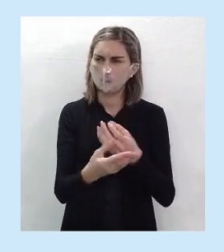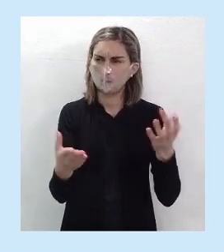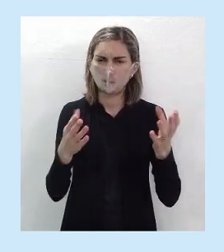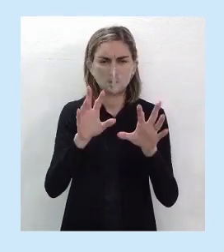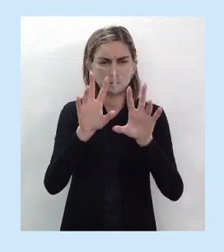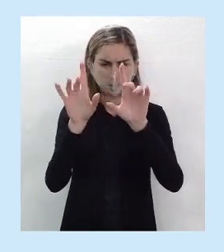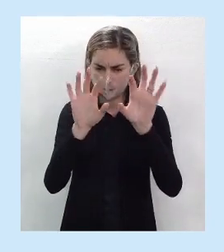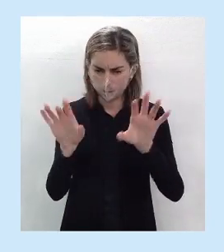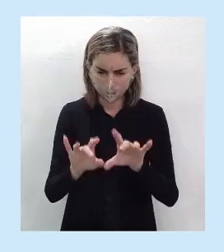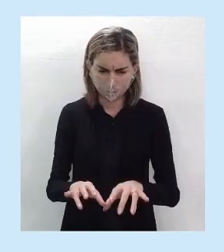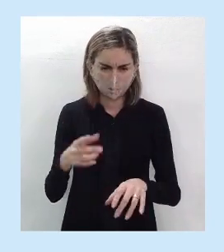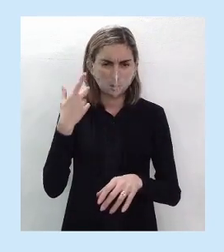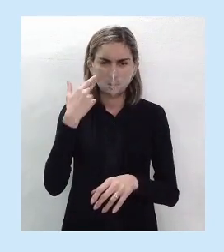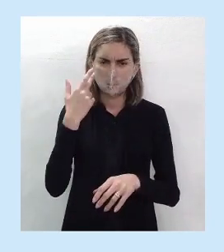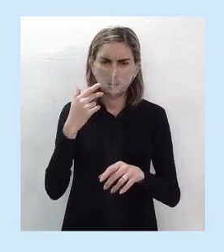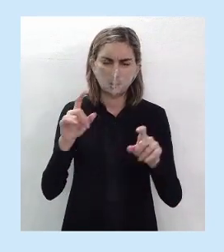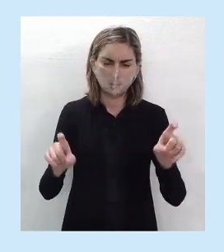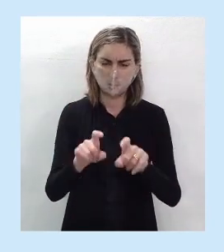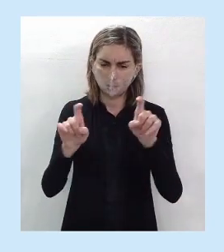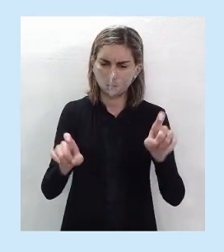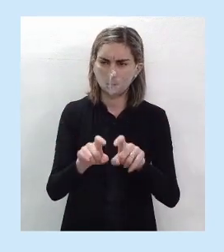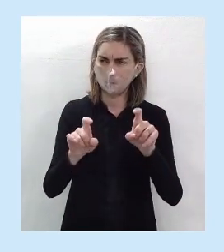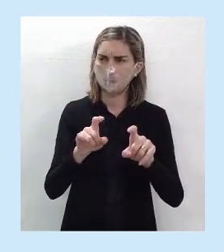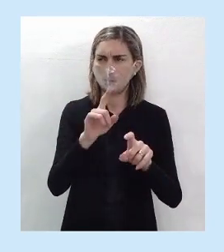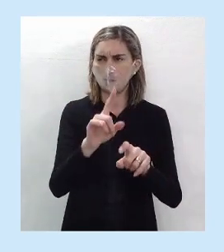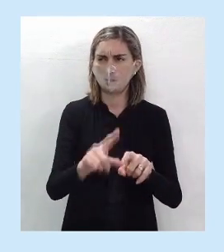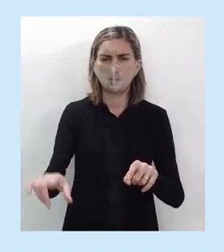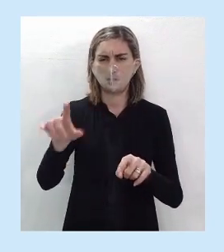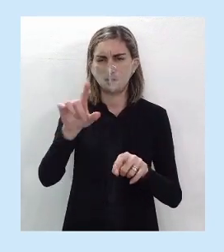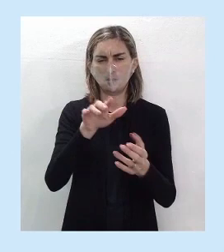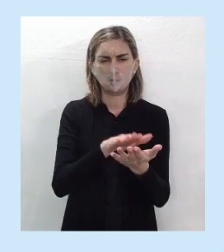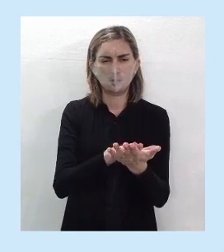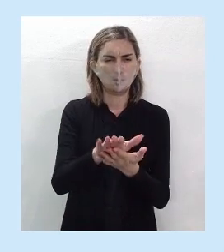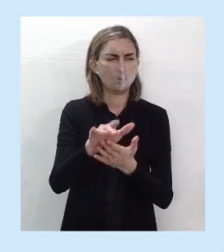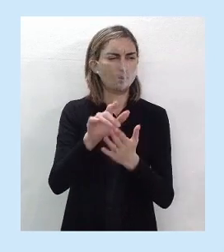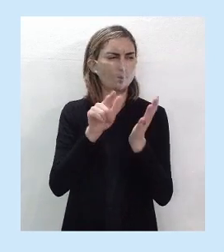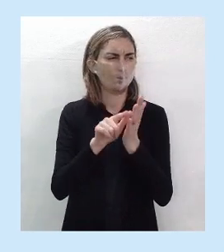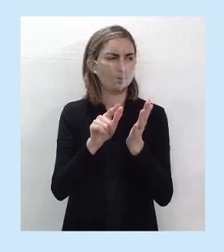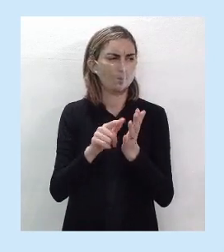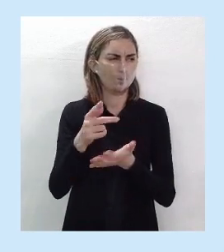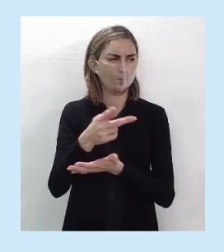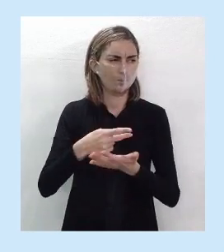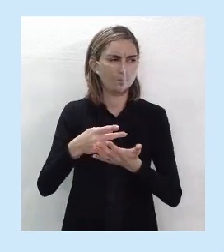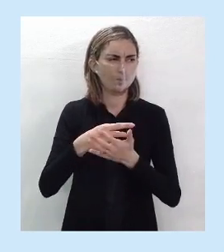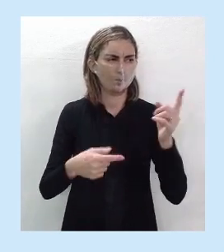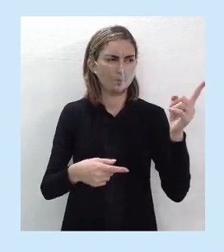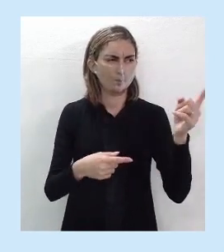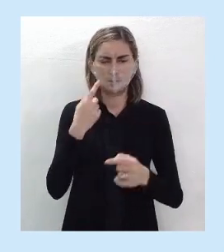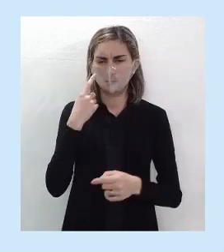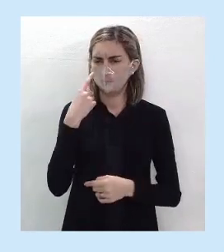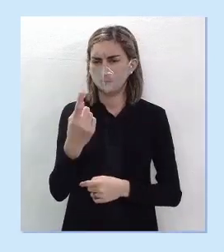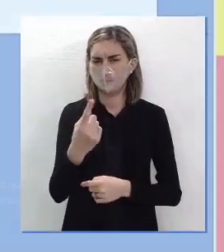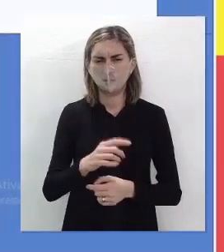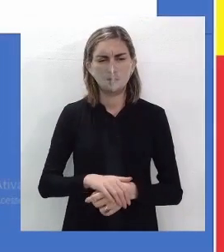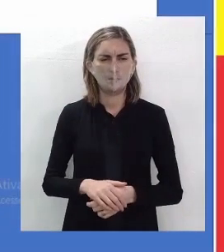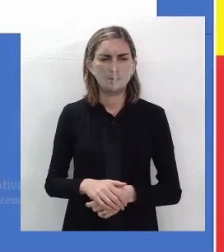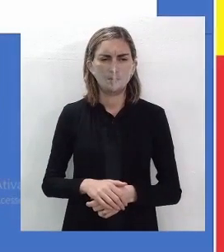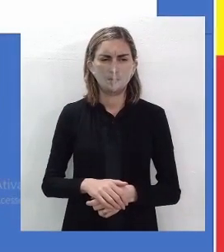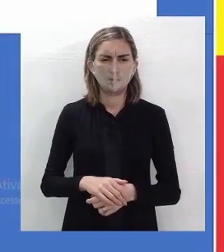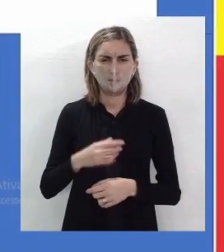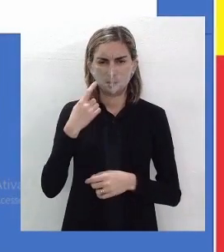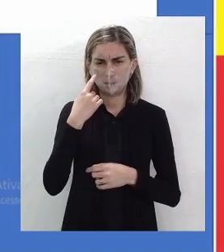vai digitar normalmente no computador e aí vai sair com poemas maravilhosos, como vocês estão vendo agora. Olha